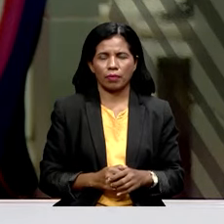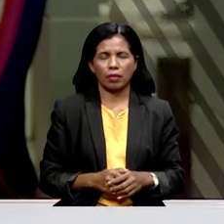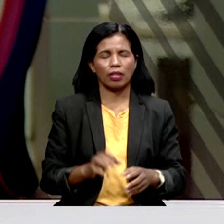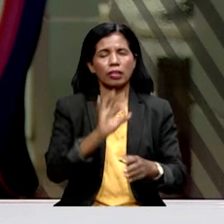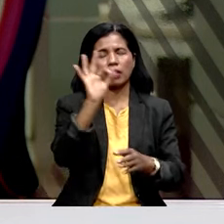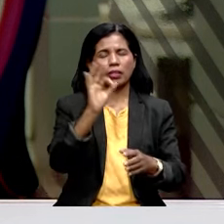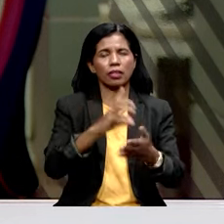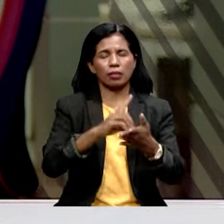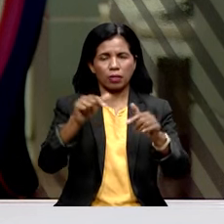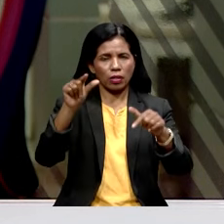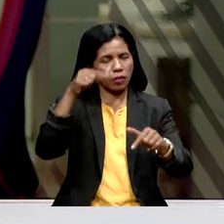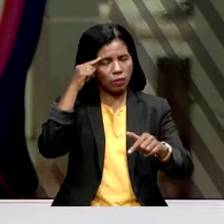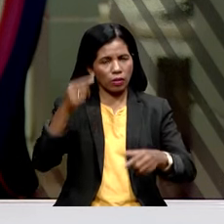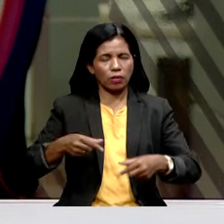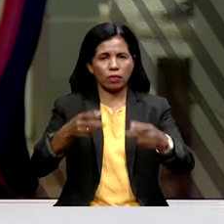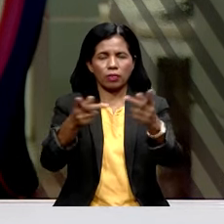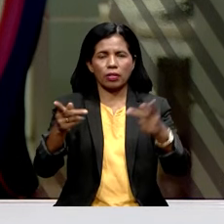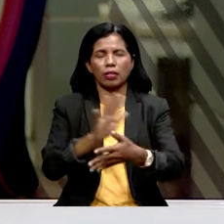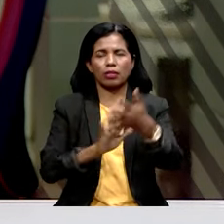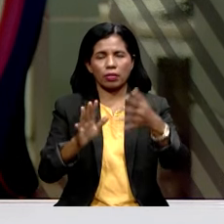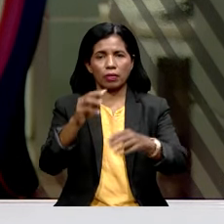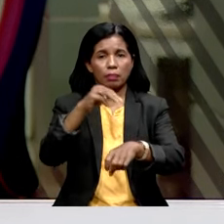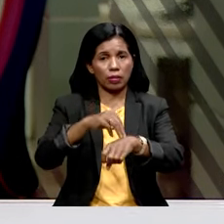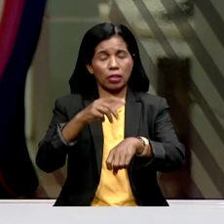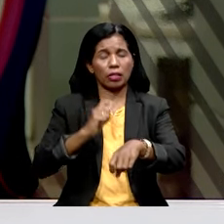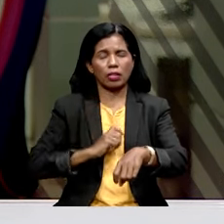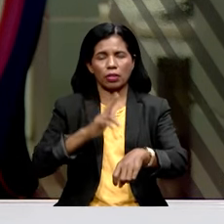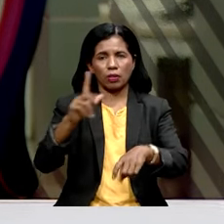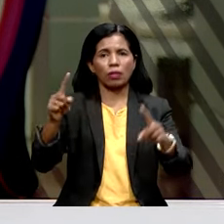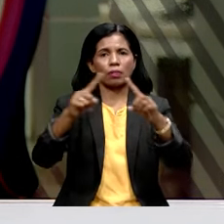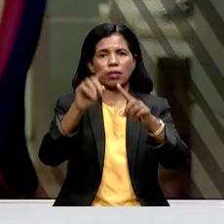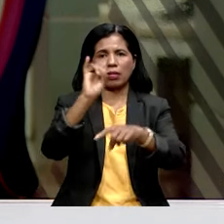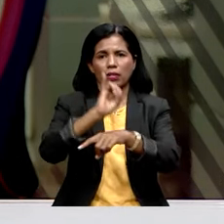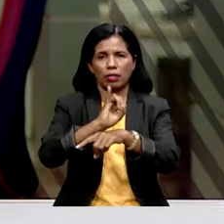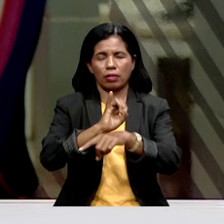semana no governo se entrega fato em celebração missa e tacitolo ba igreja.